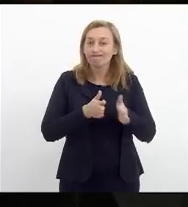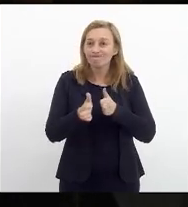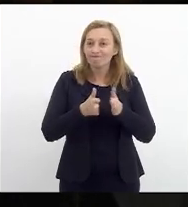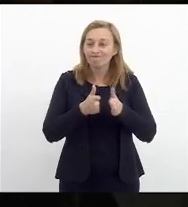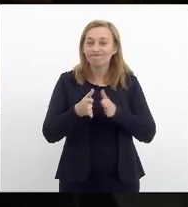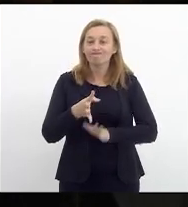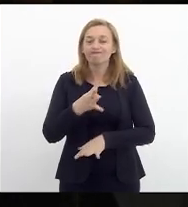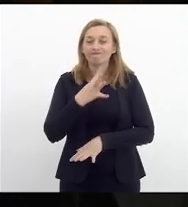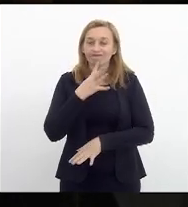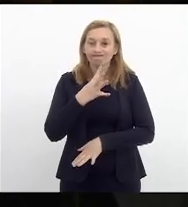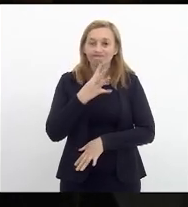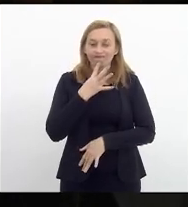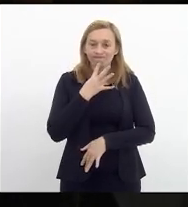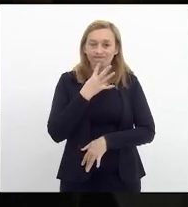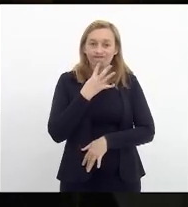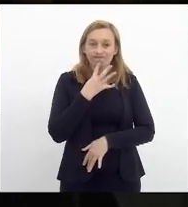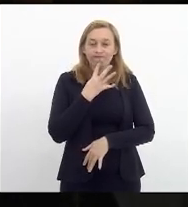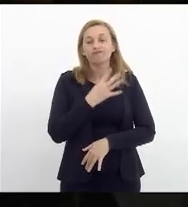ao conhecimento